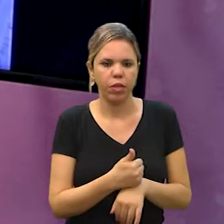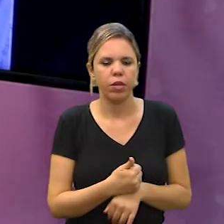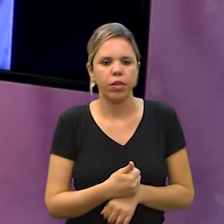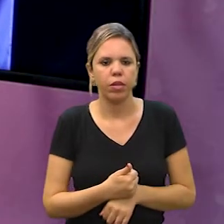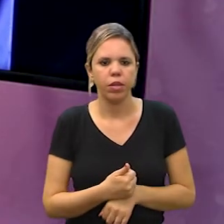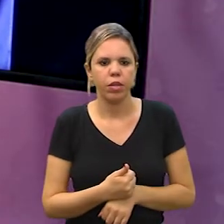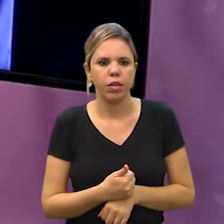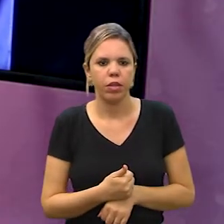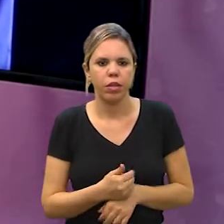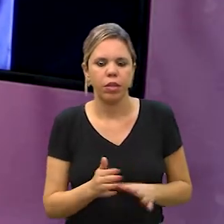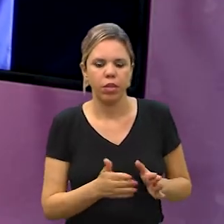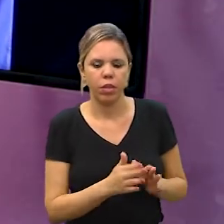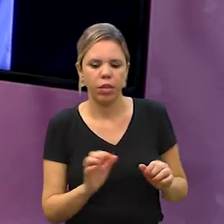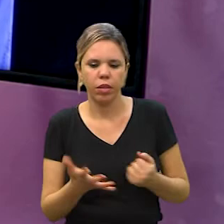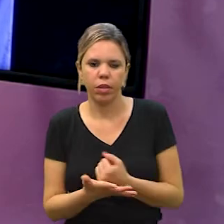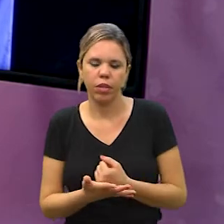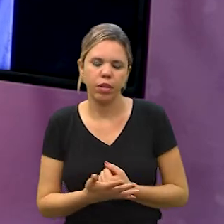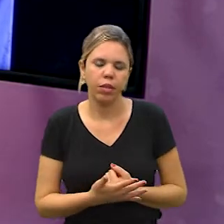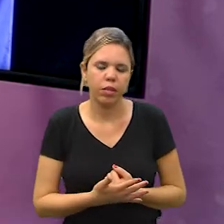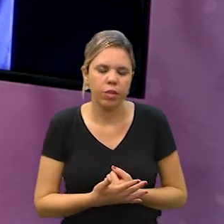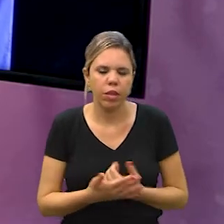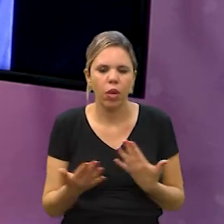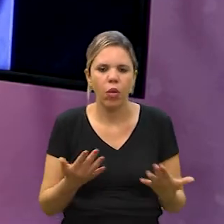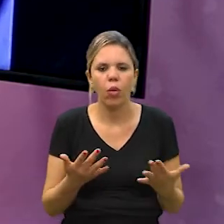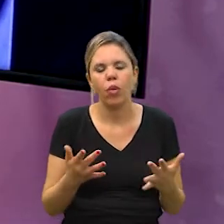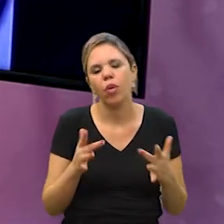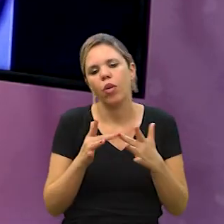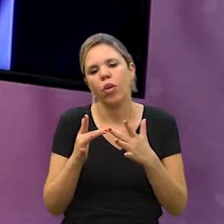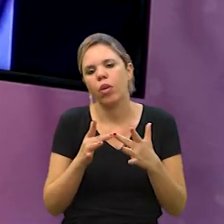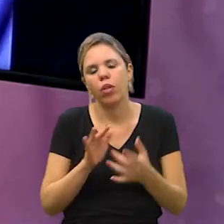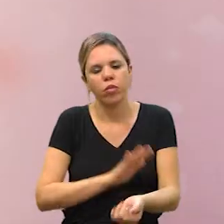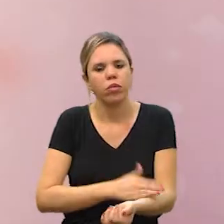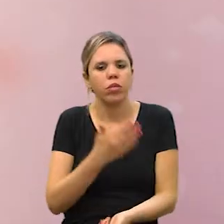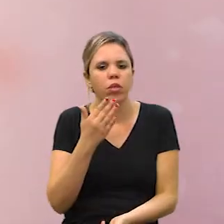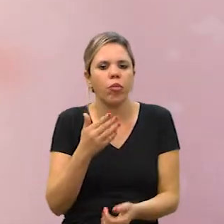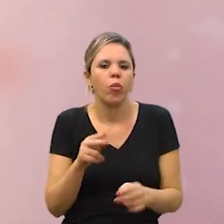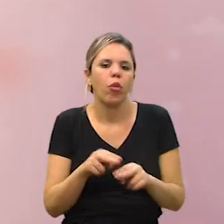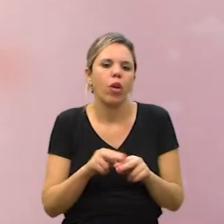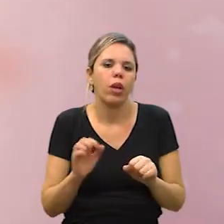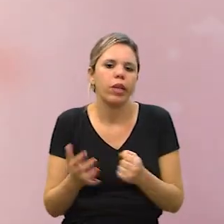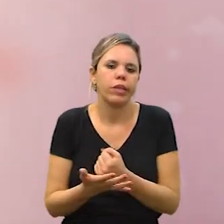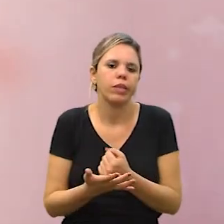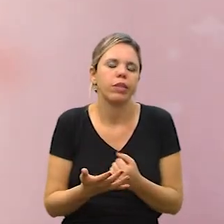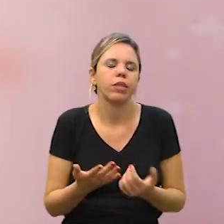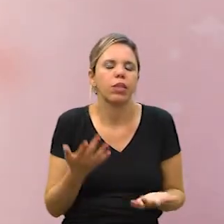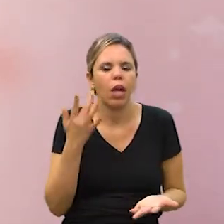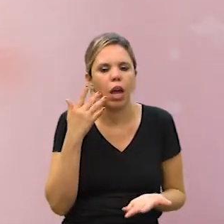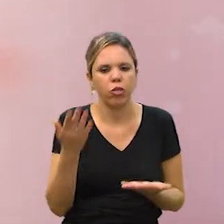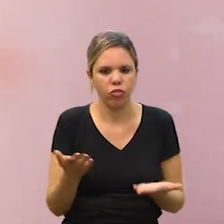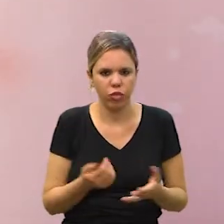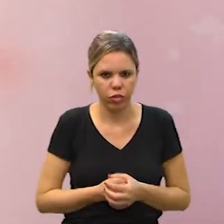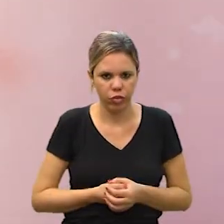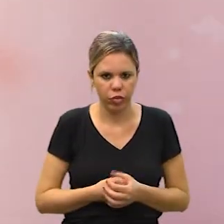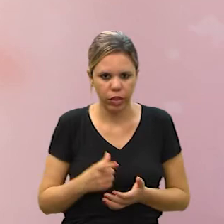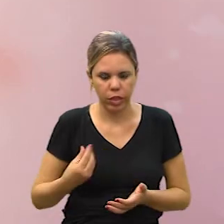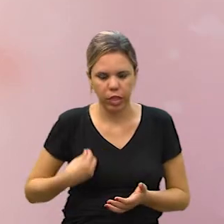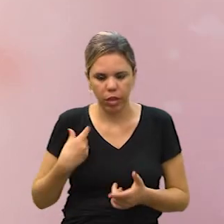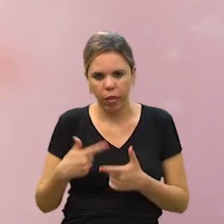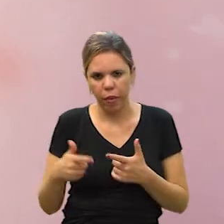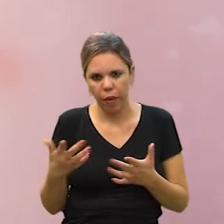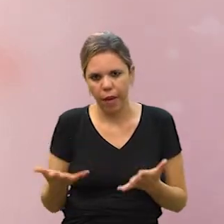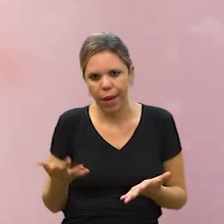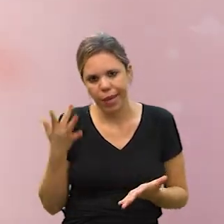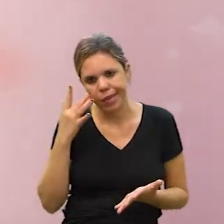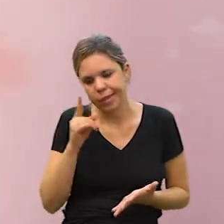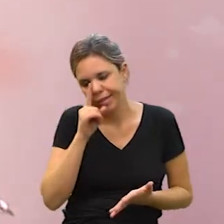regular Dr está no meio de uma pandemia Qual que é a relação da hipertensão arterial aí com a cor vídeo 19 existe